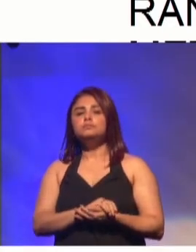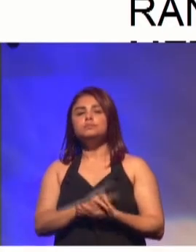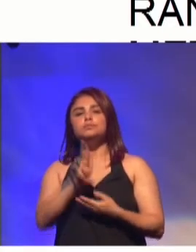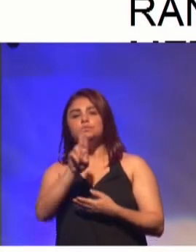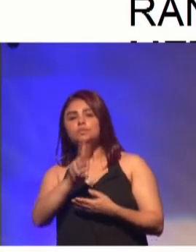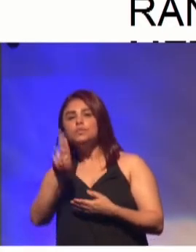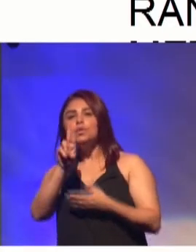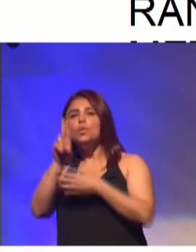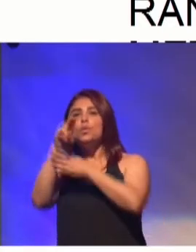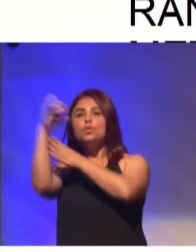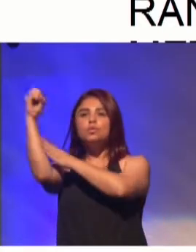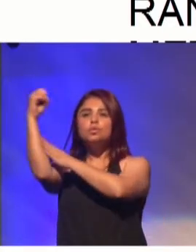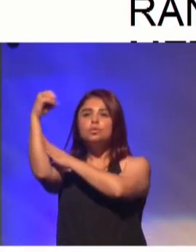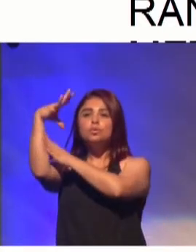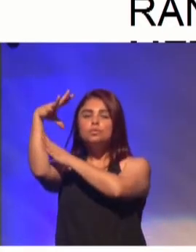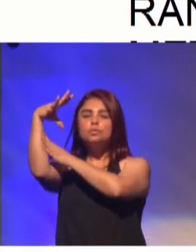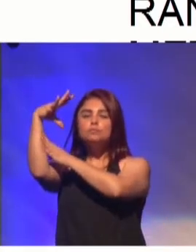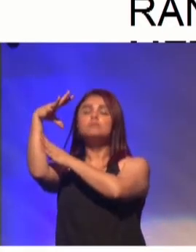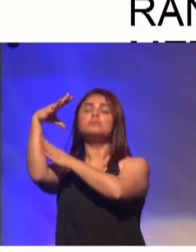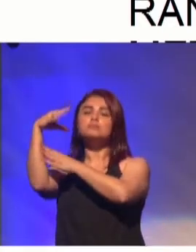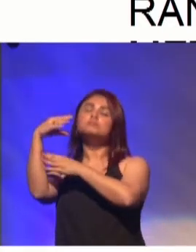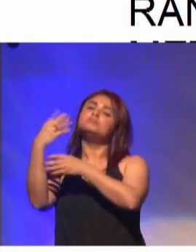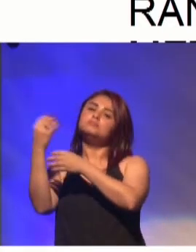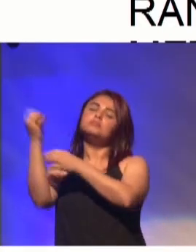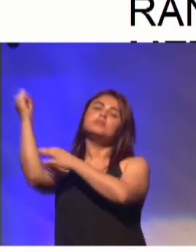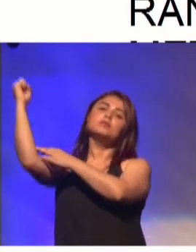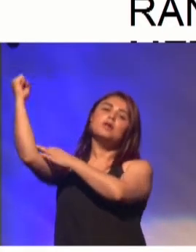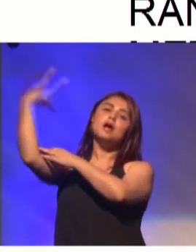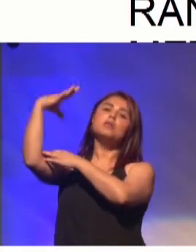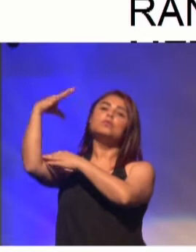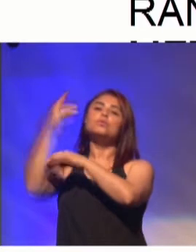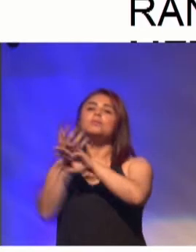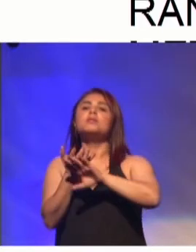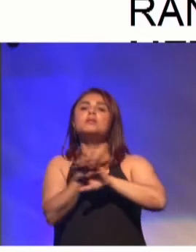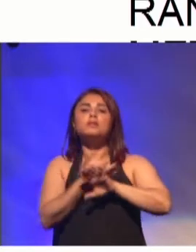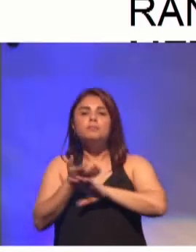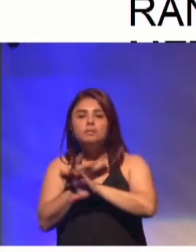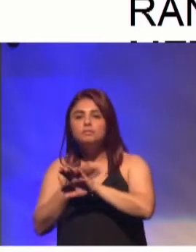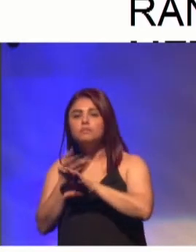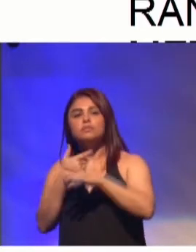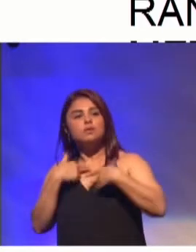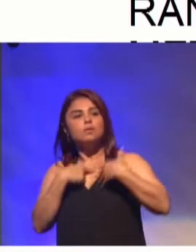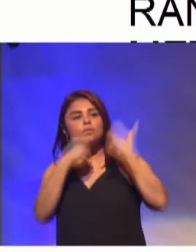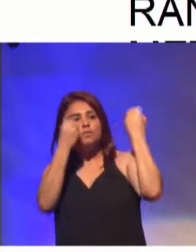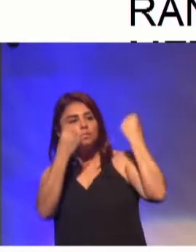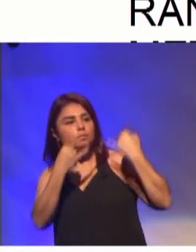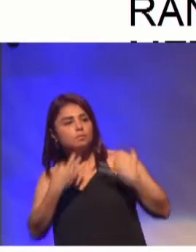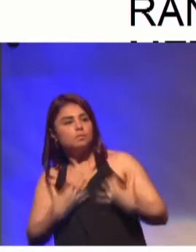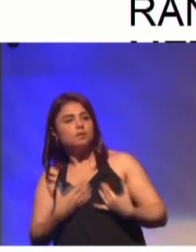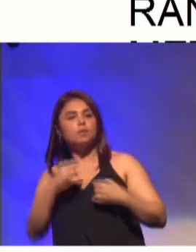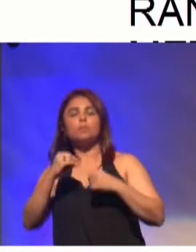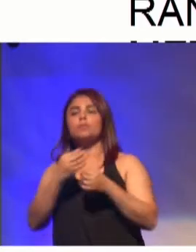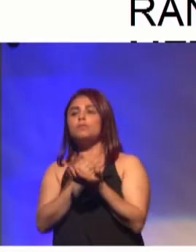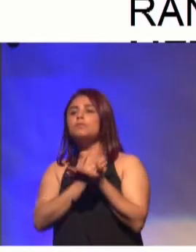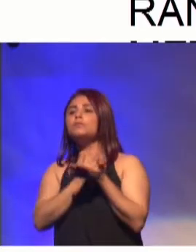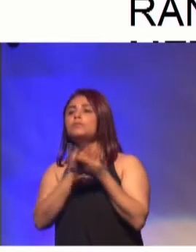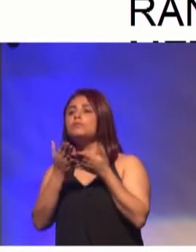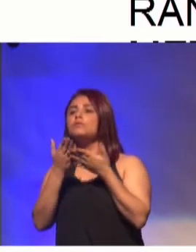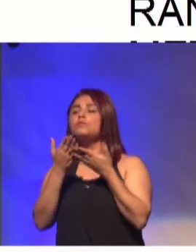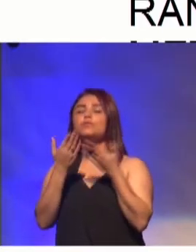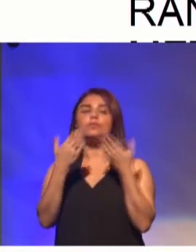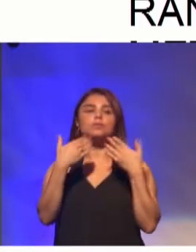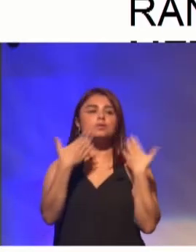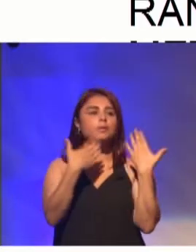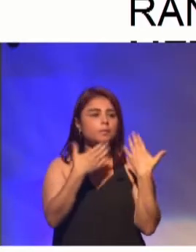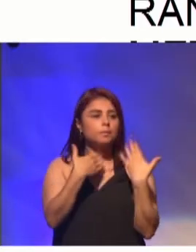o uso da luz, né, para tratamento. Então a gente vai comentar um pouco e eu gostaria de começar a nossa